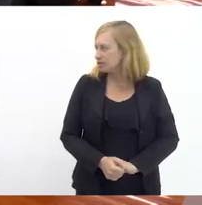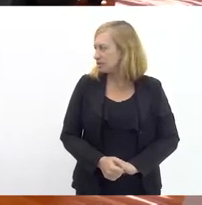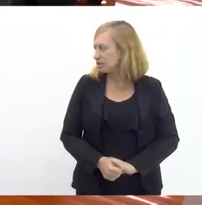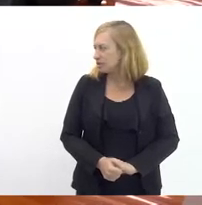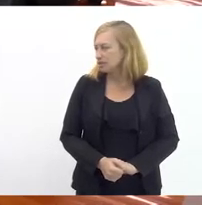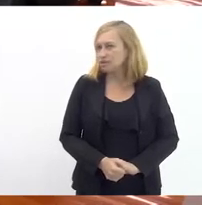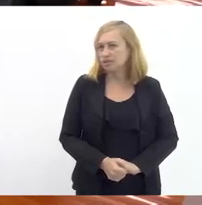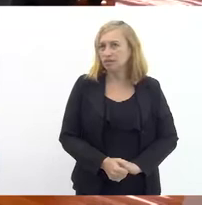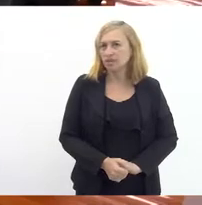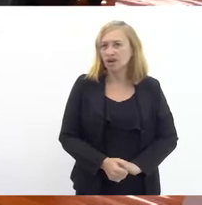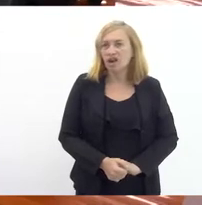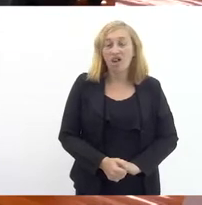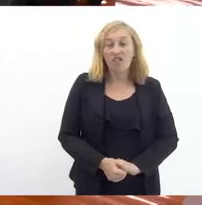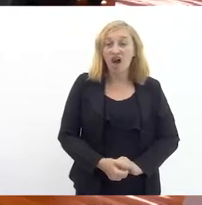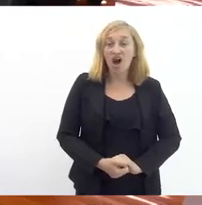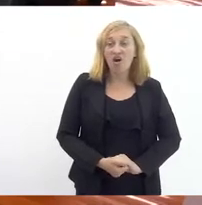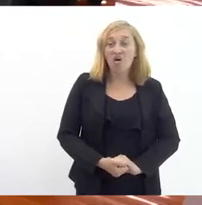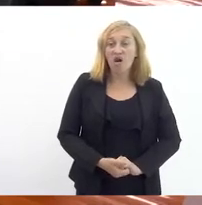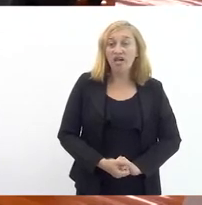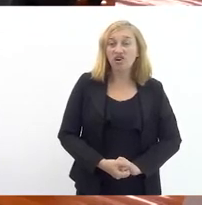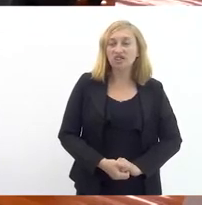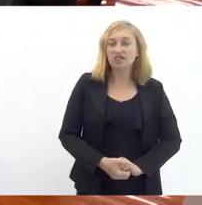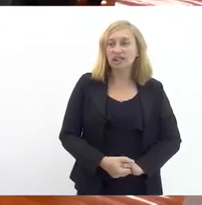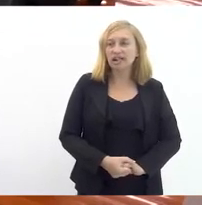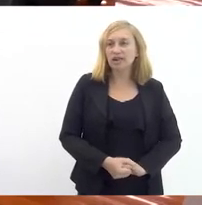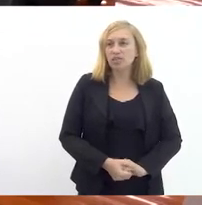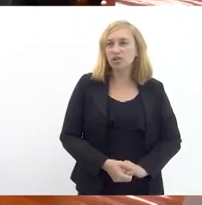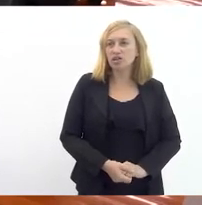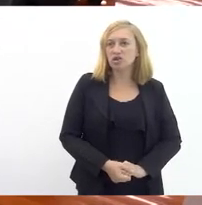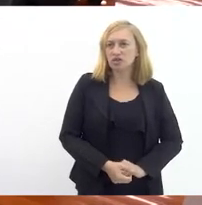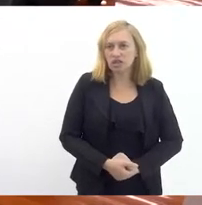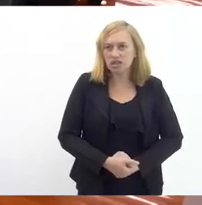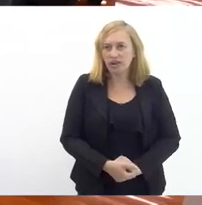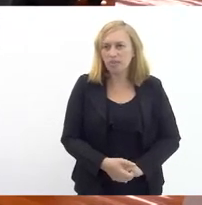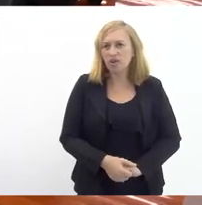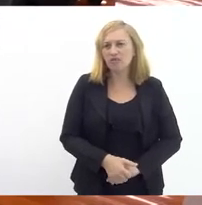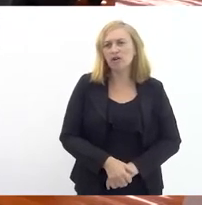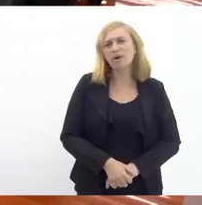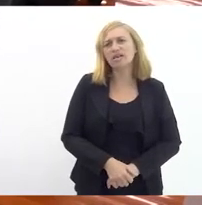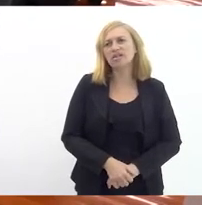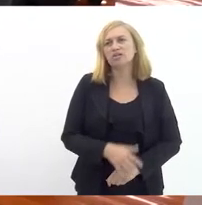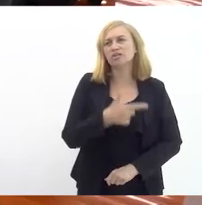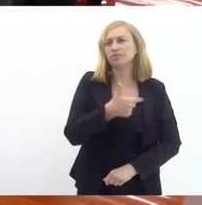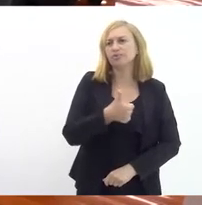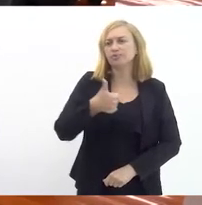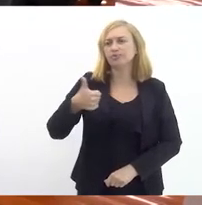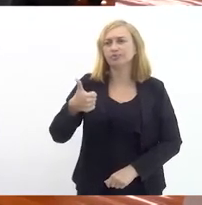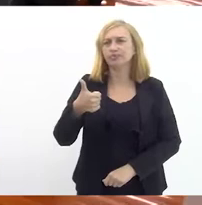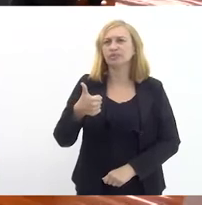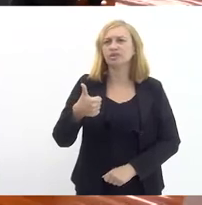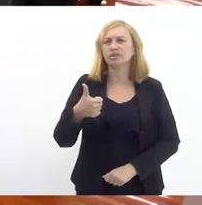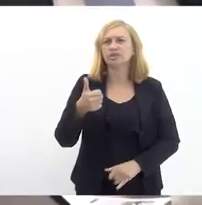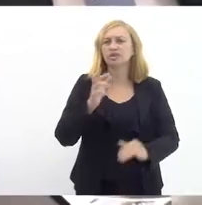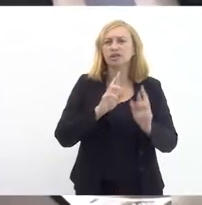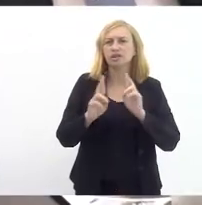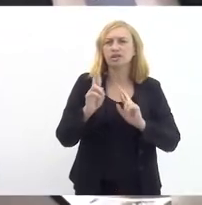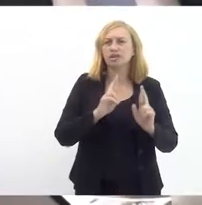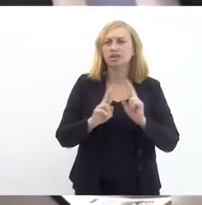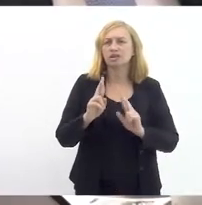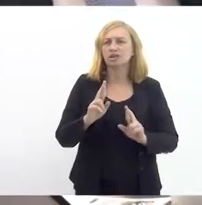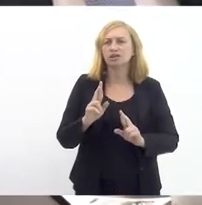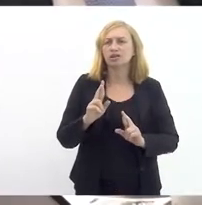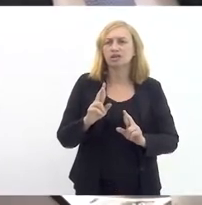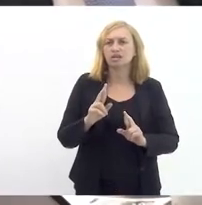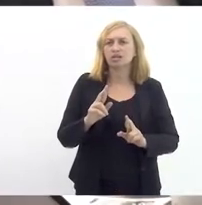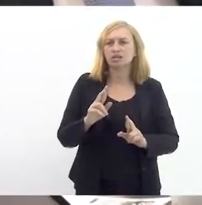Deputado, temos aqui os dados aqui 2021, em relação às receitas do ano